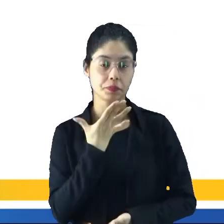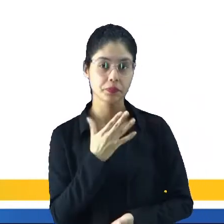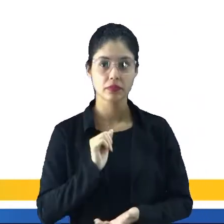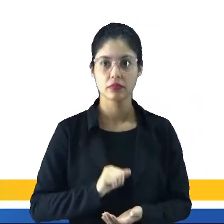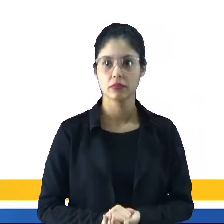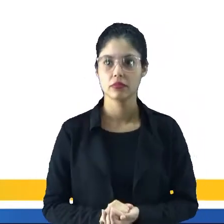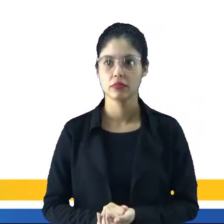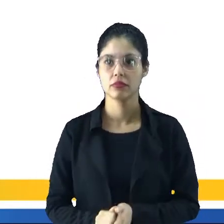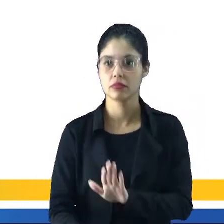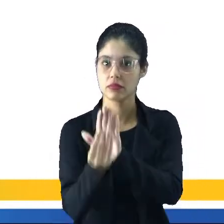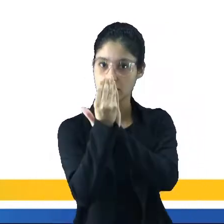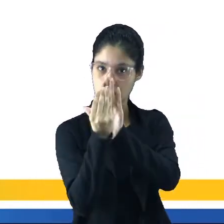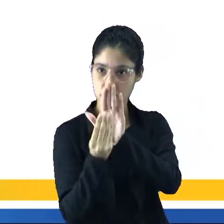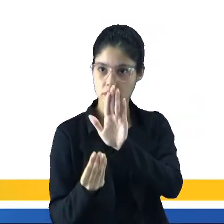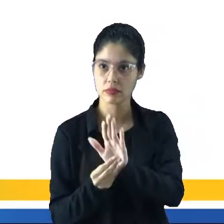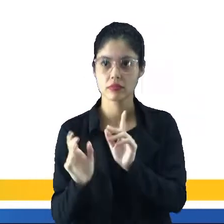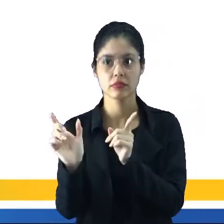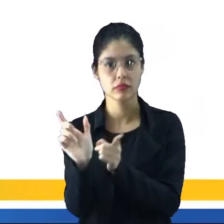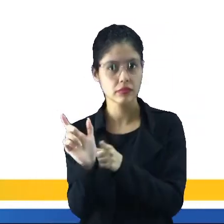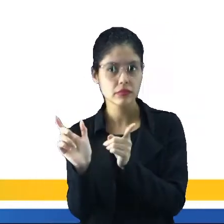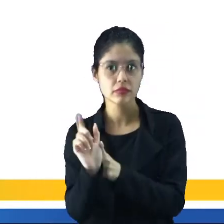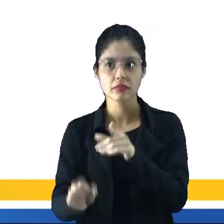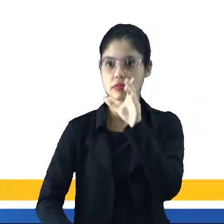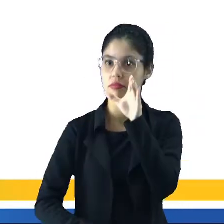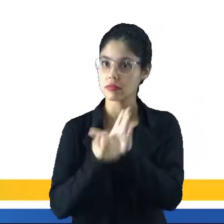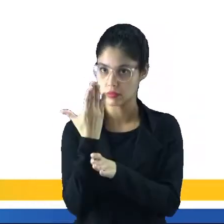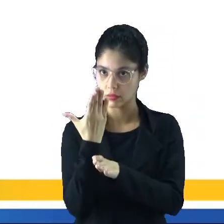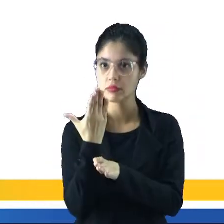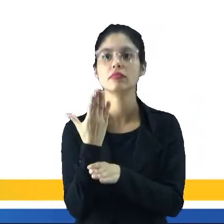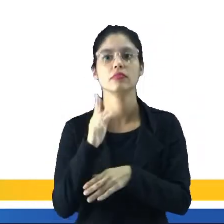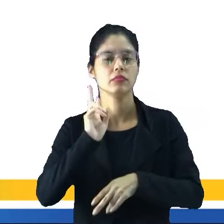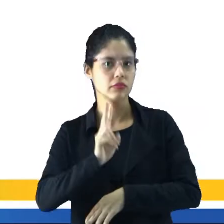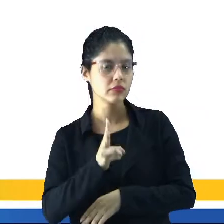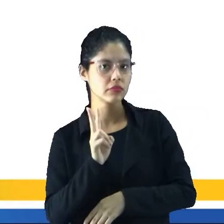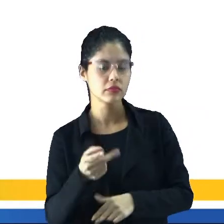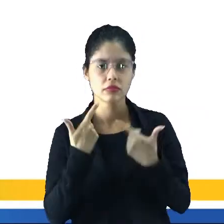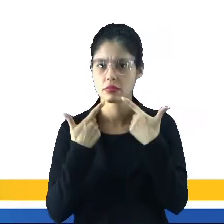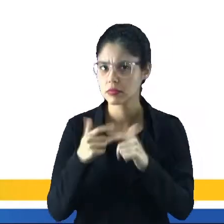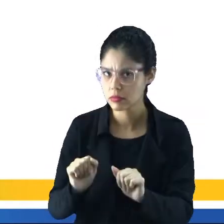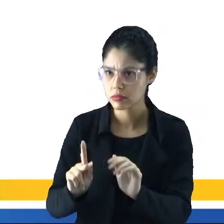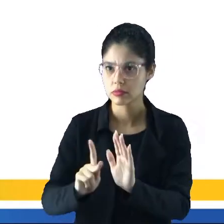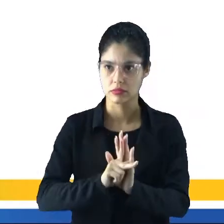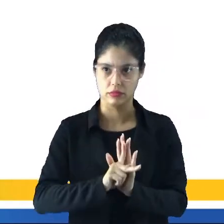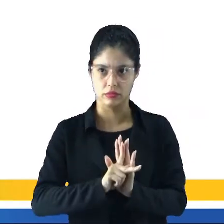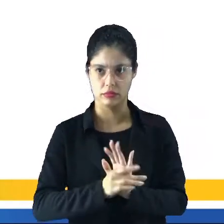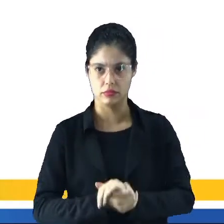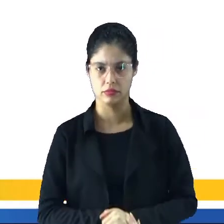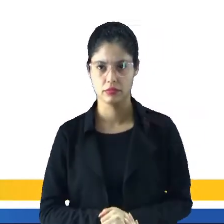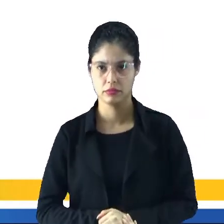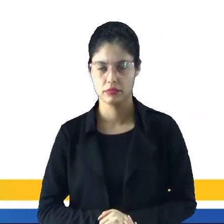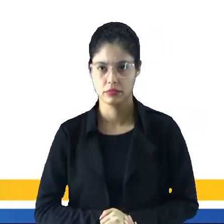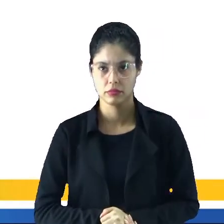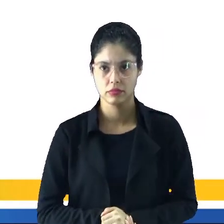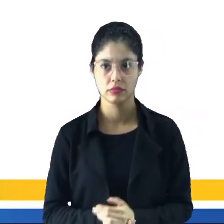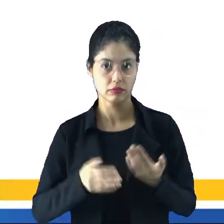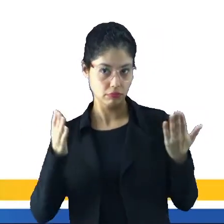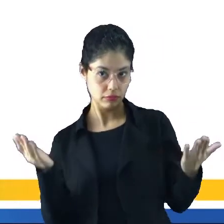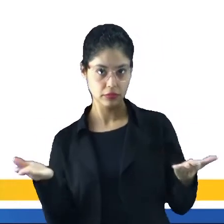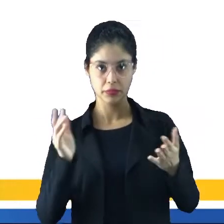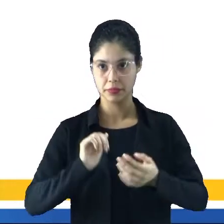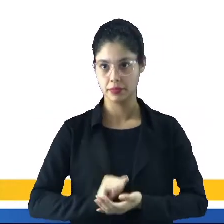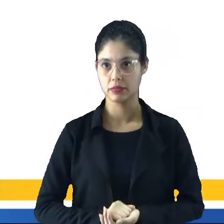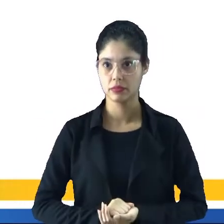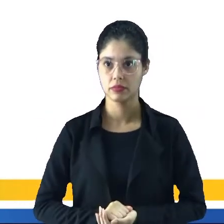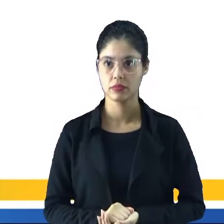Bom, léxico é o repertório de palavras existente numa determinada língua.